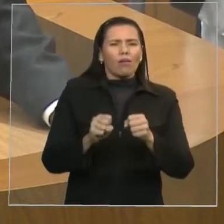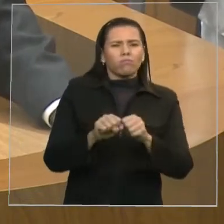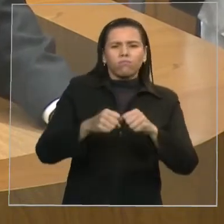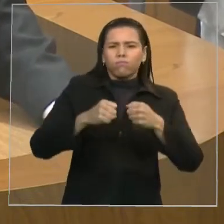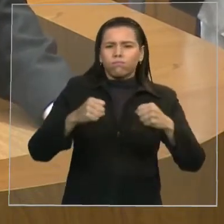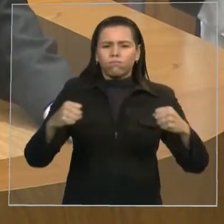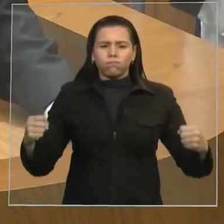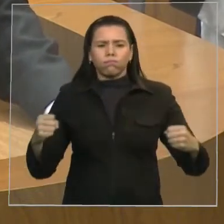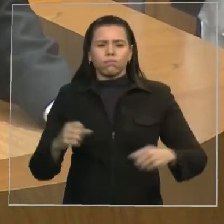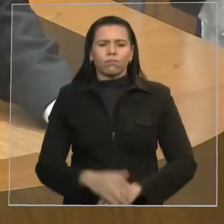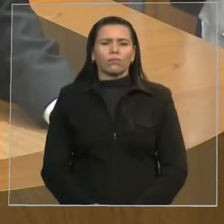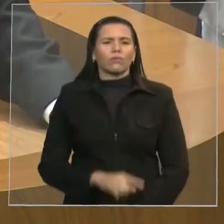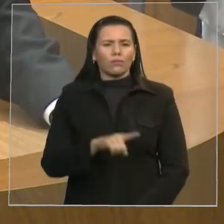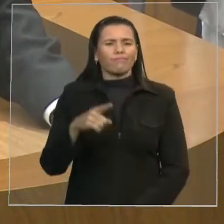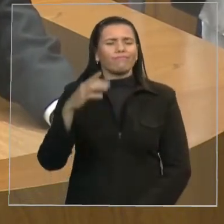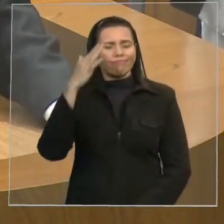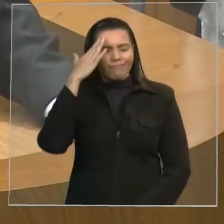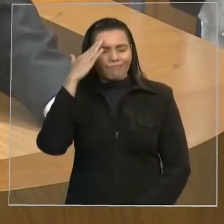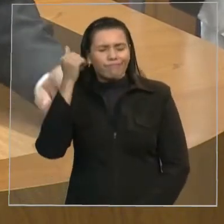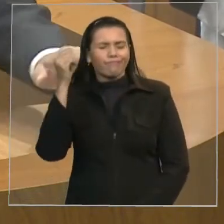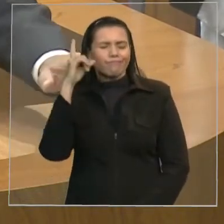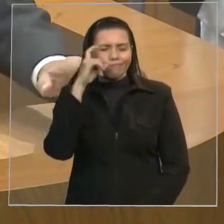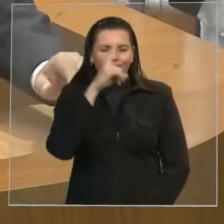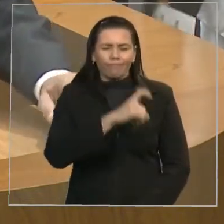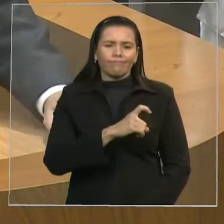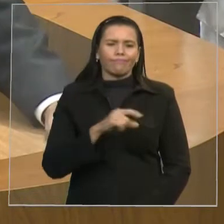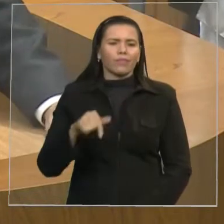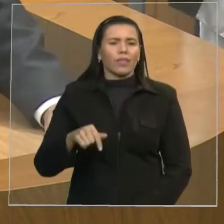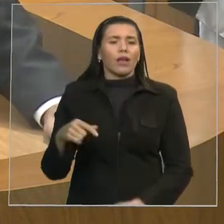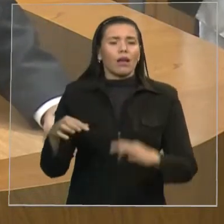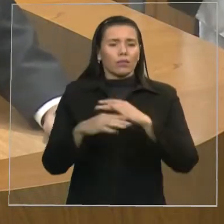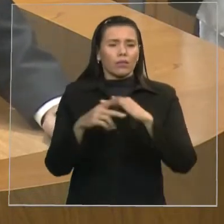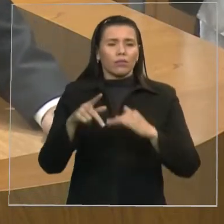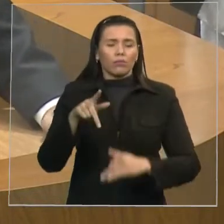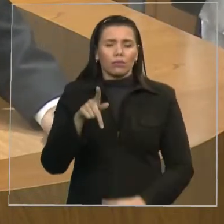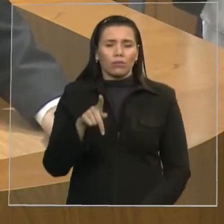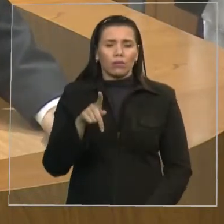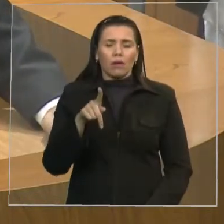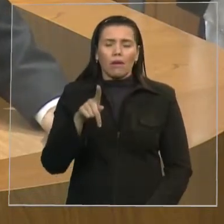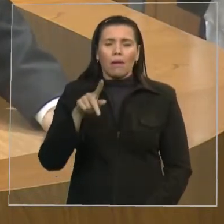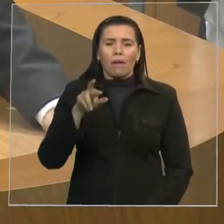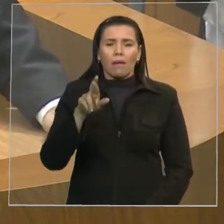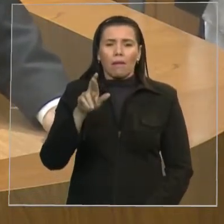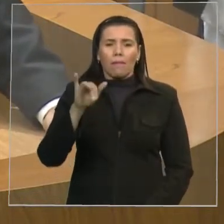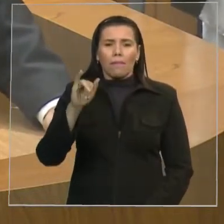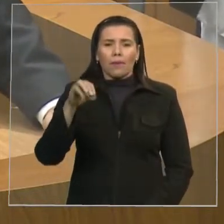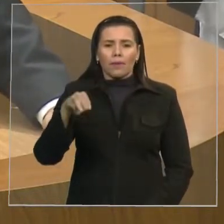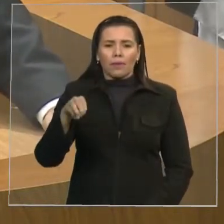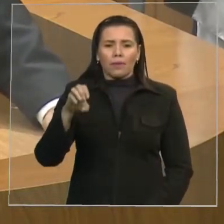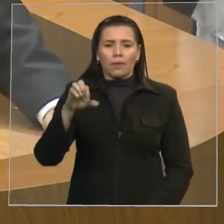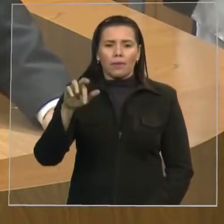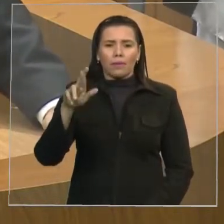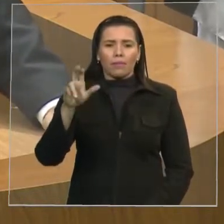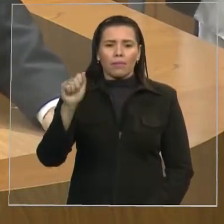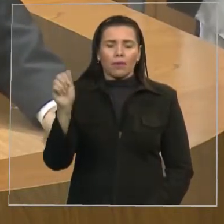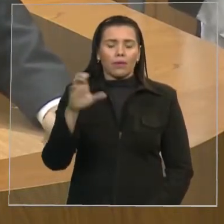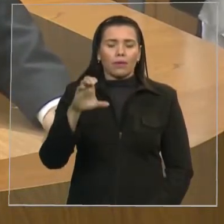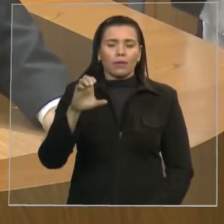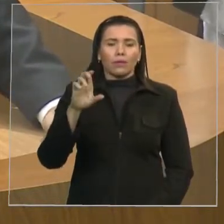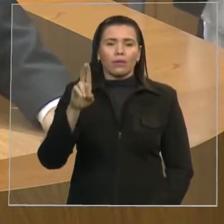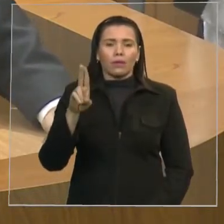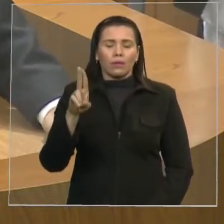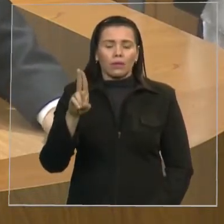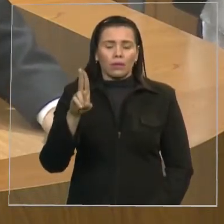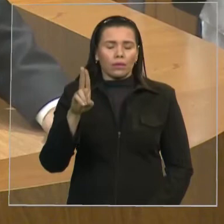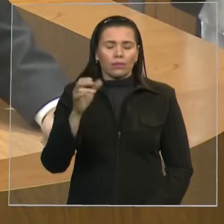que é feita para a cidade de Primeira Cruz, através de um porto lá dentro da cidade de um cais na cidade